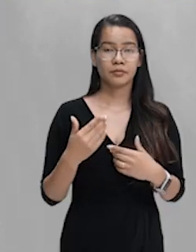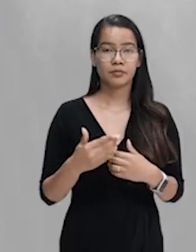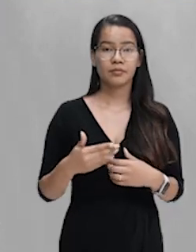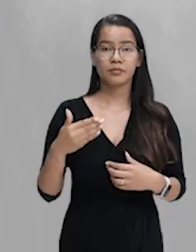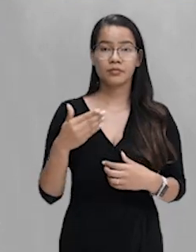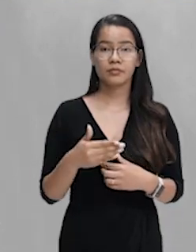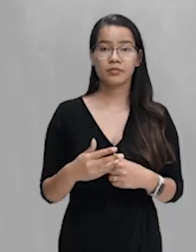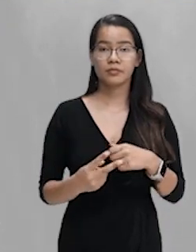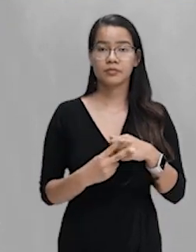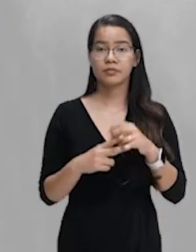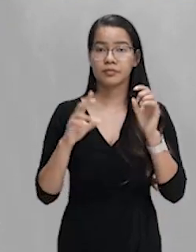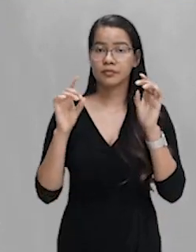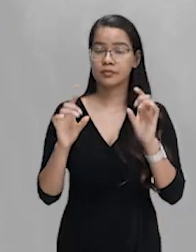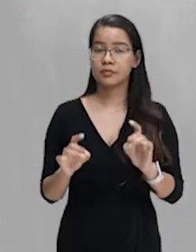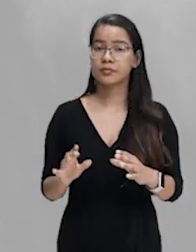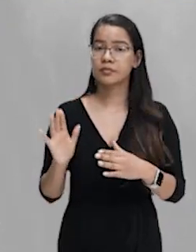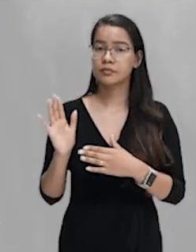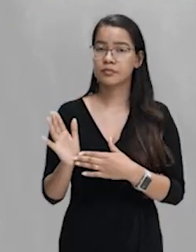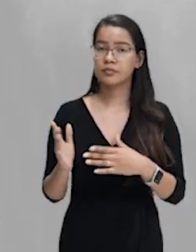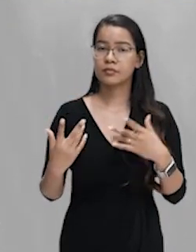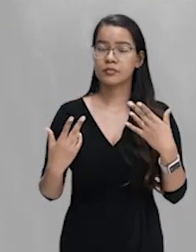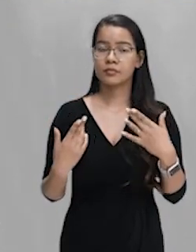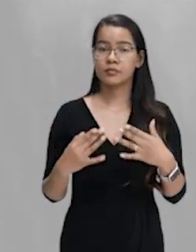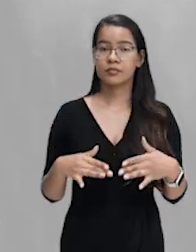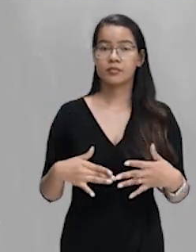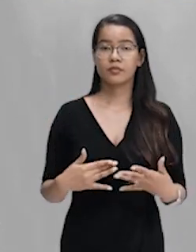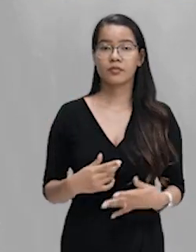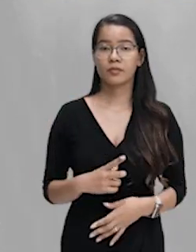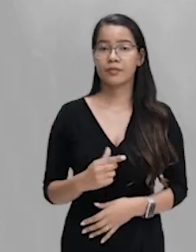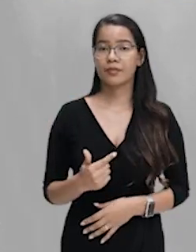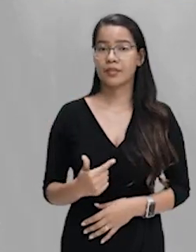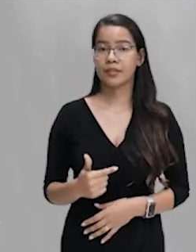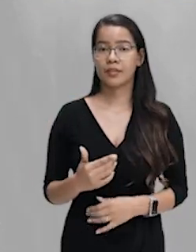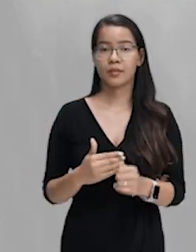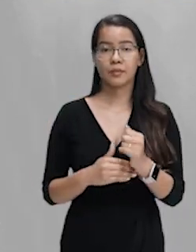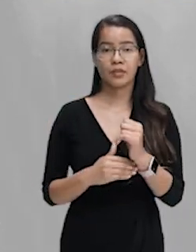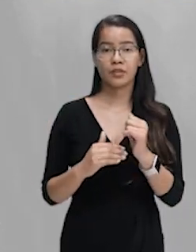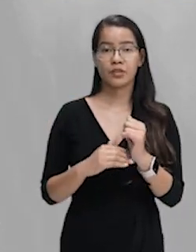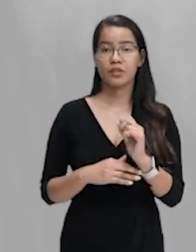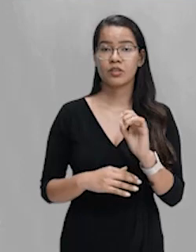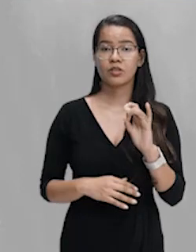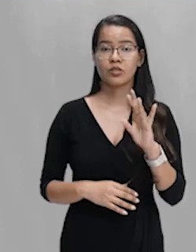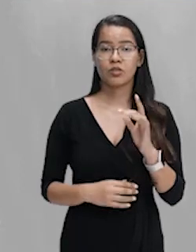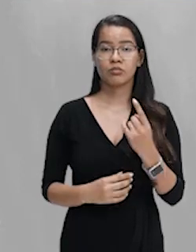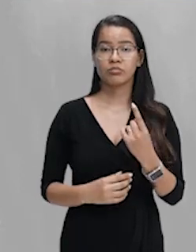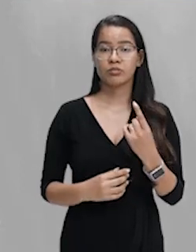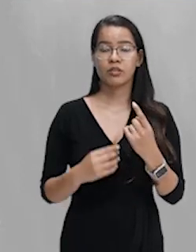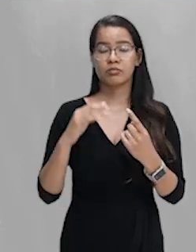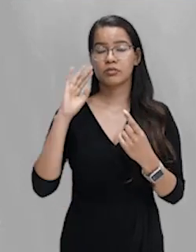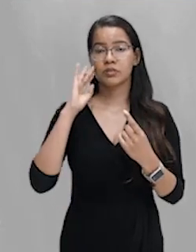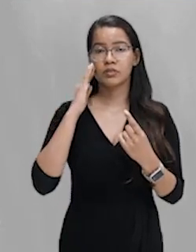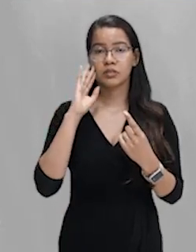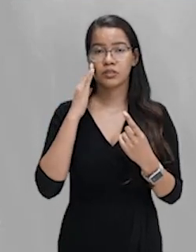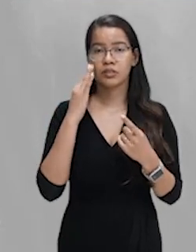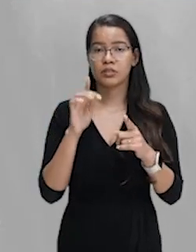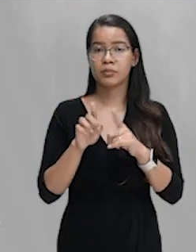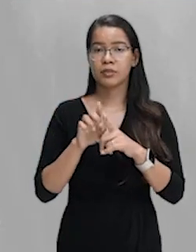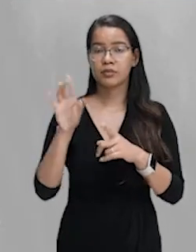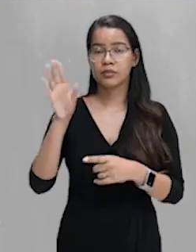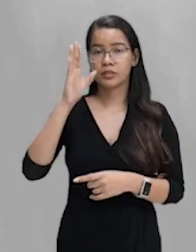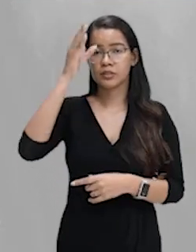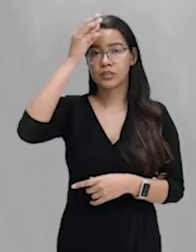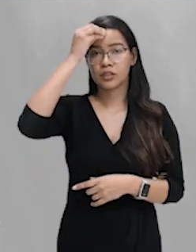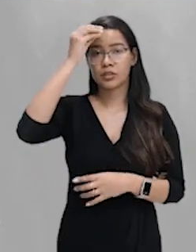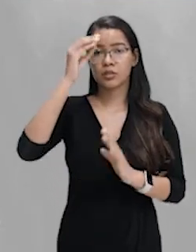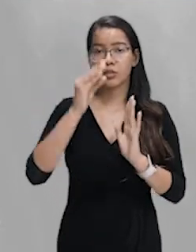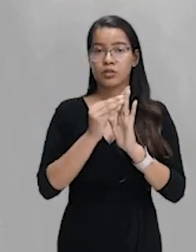ele permanece da mesma forma. Então, não tem mistério. É só uma questão de compreensão e de